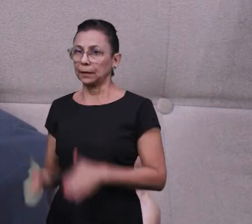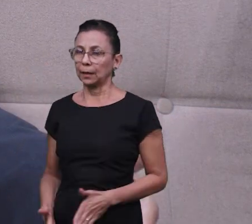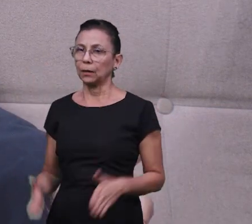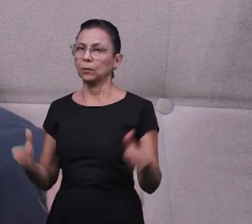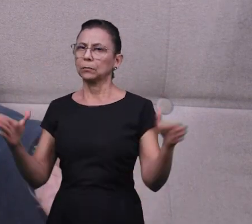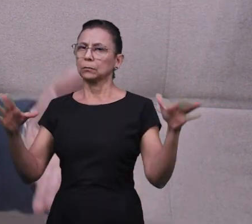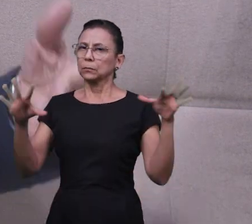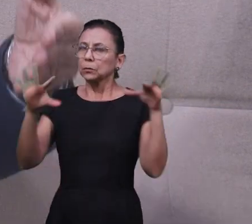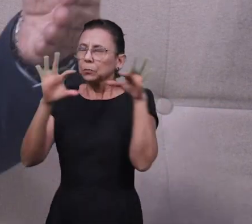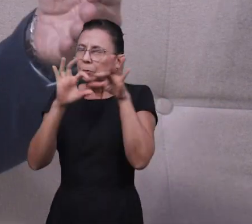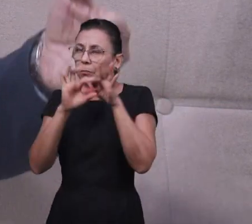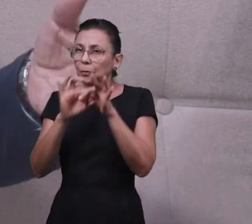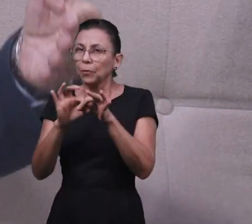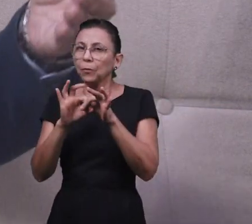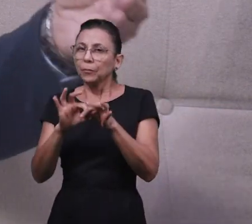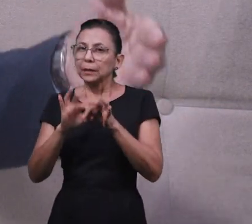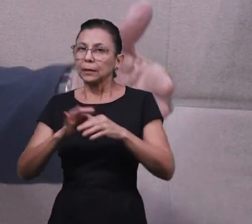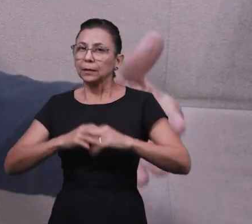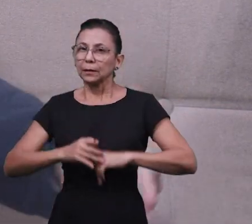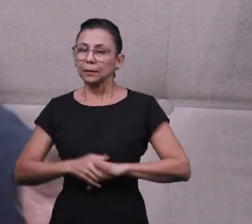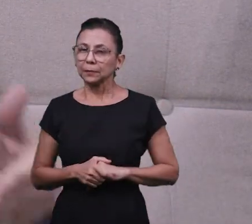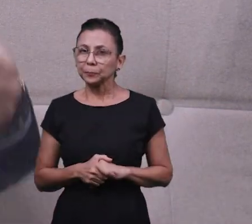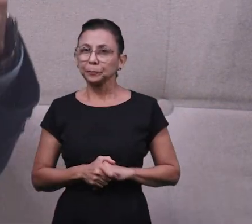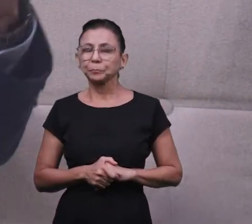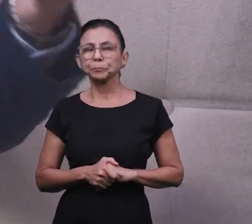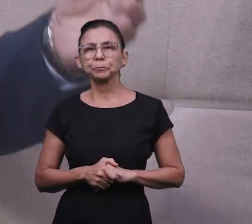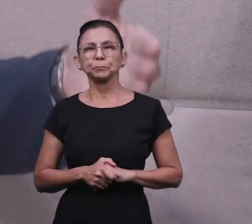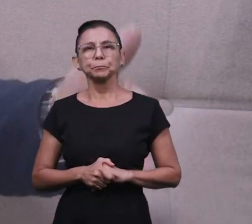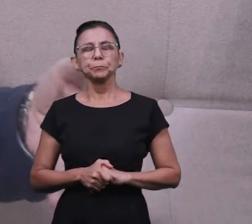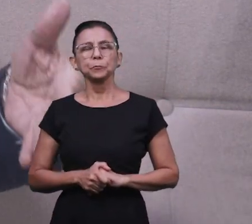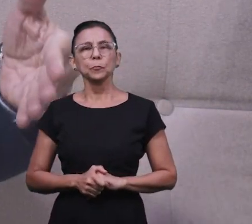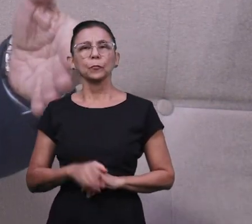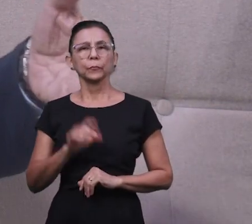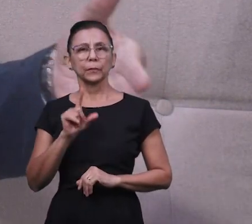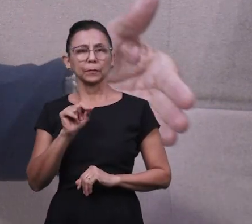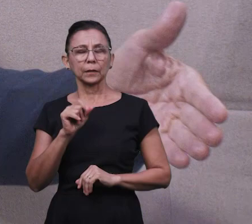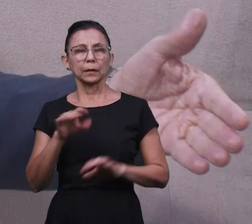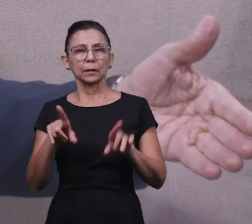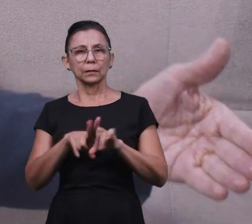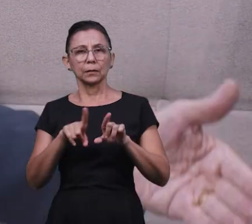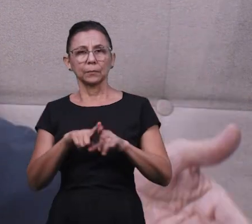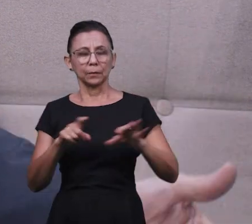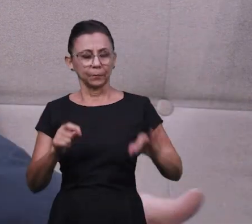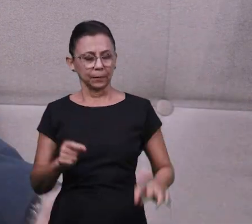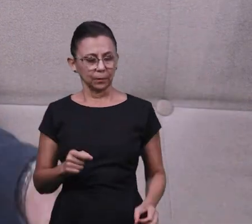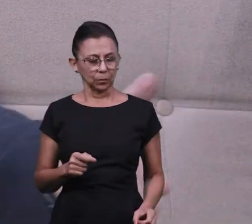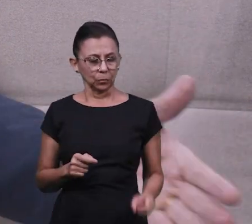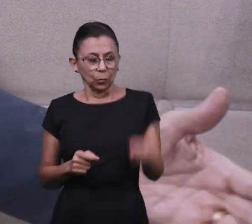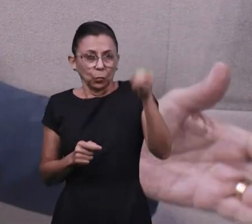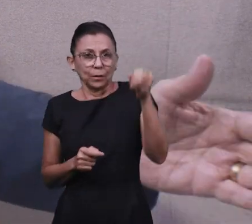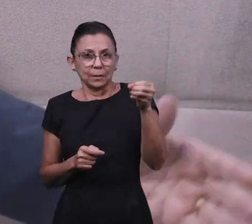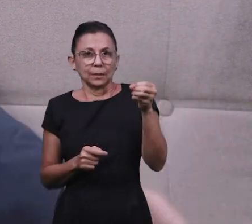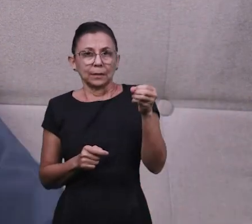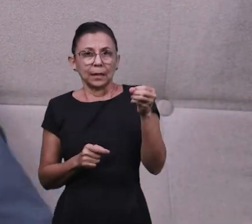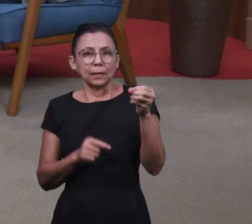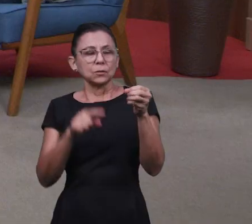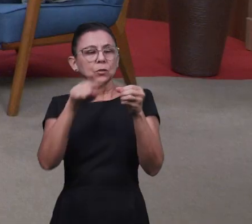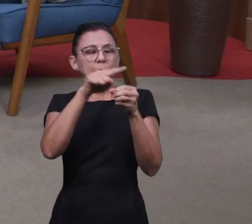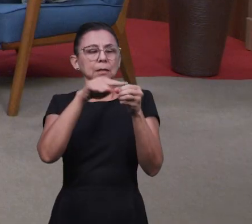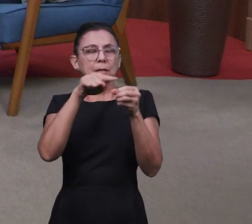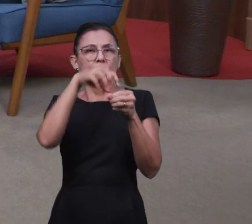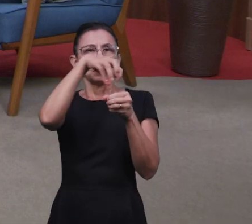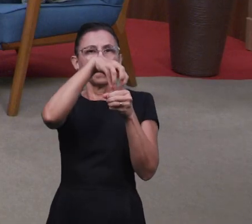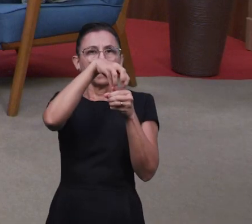comunhão, do estandarte que é o amor, que é o Espírito Santo, ela já desfruta de um banquete espiritual, Sérgio,